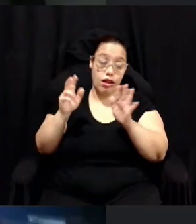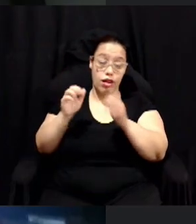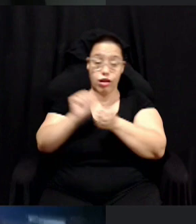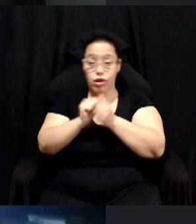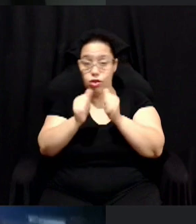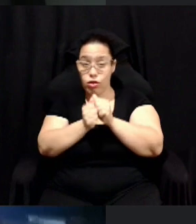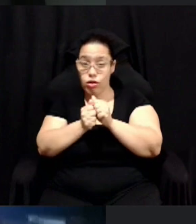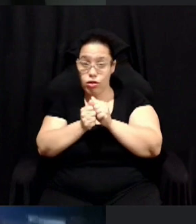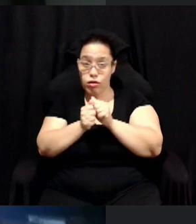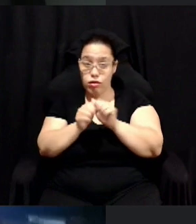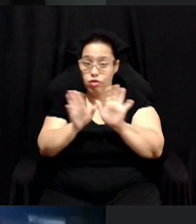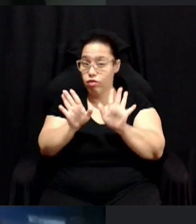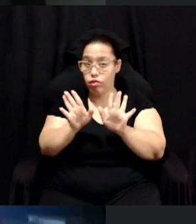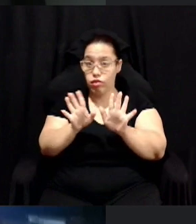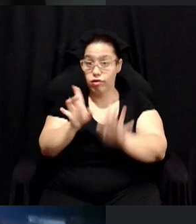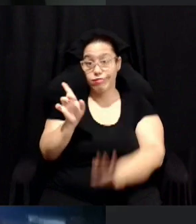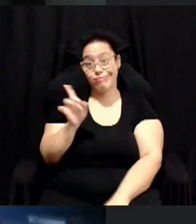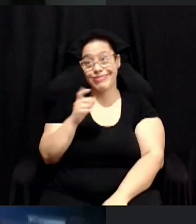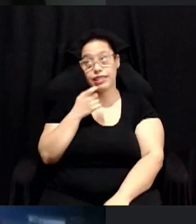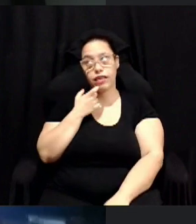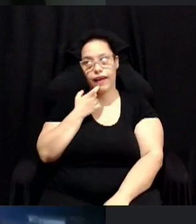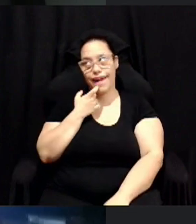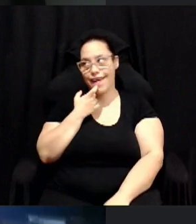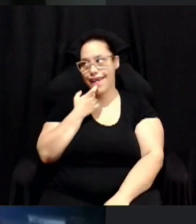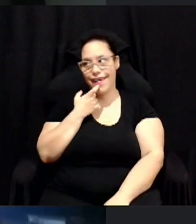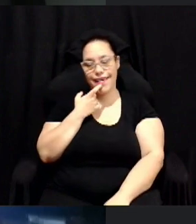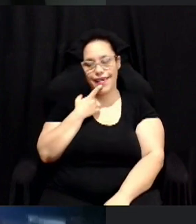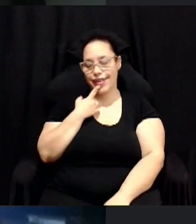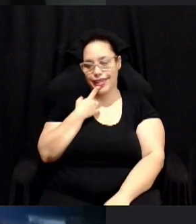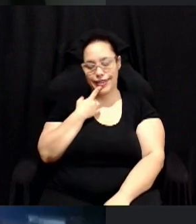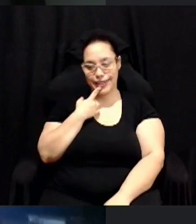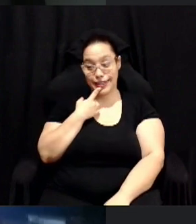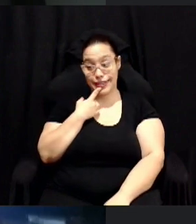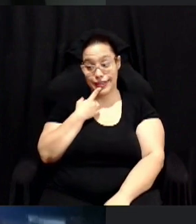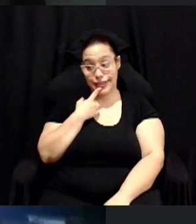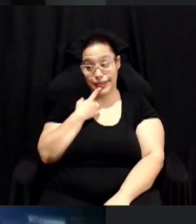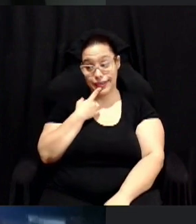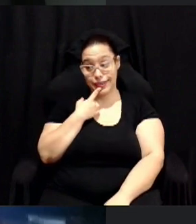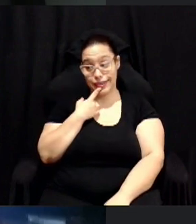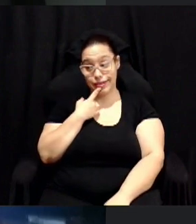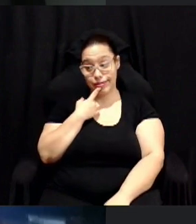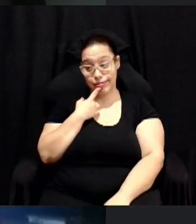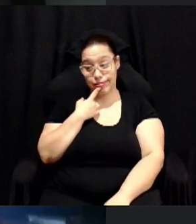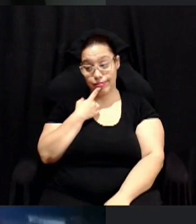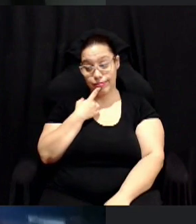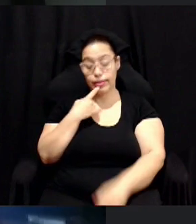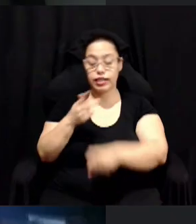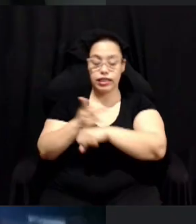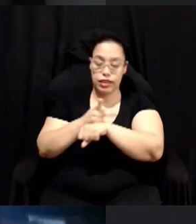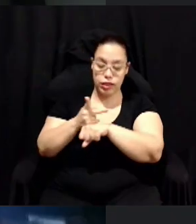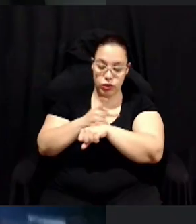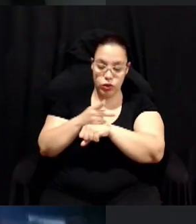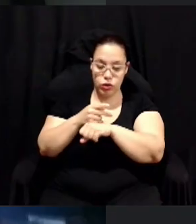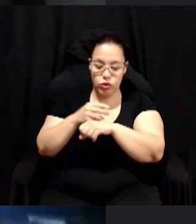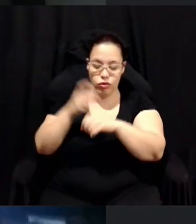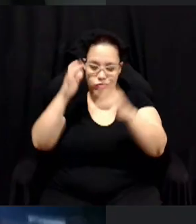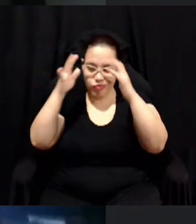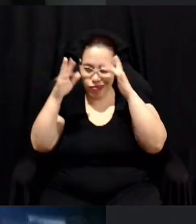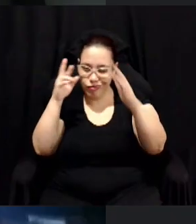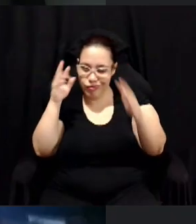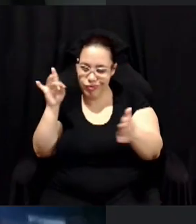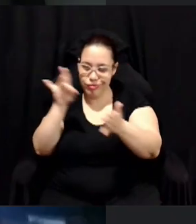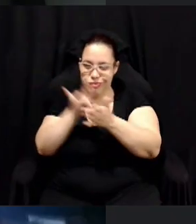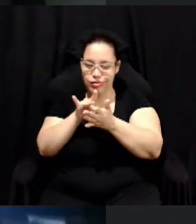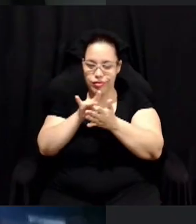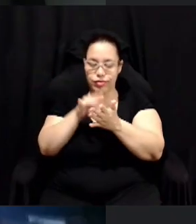Parkinson. Não é bem assim, né? Mas dá para, e assim, eu tenho buscado muito em realizar meus sonhos. Quando eu era criança, eu